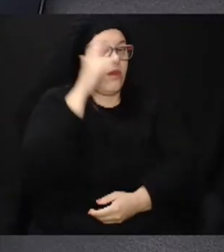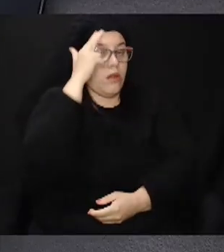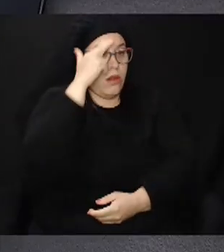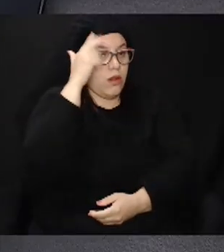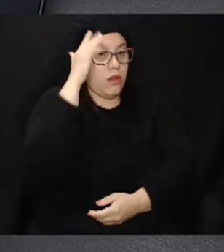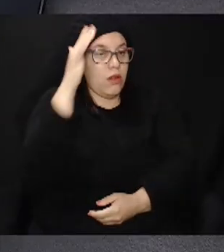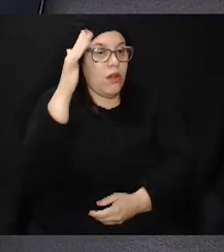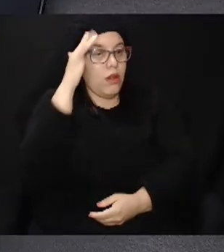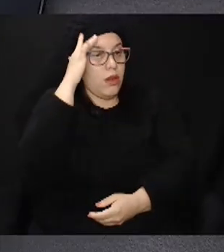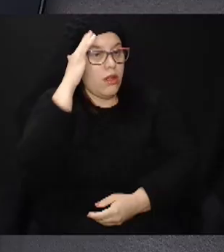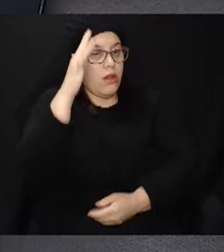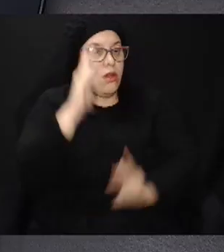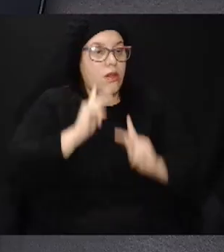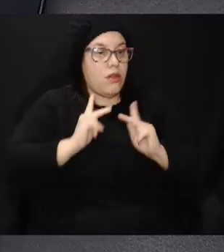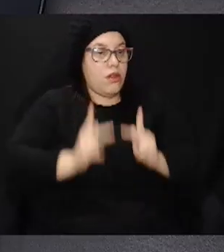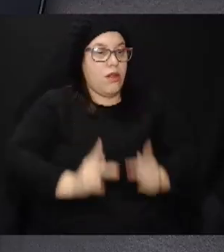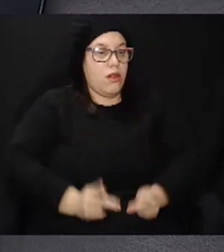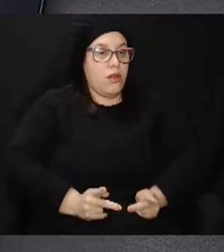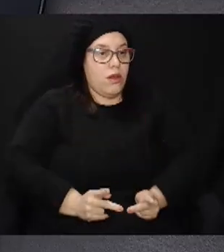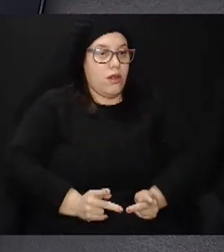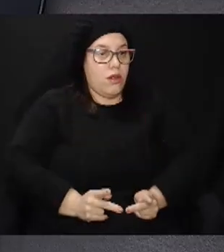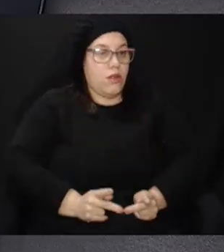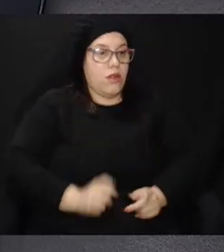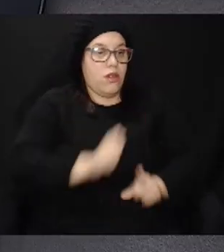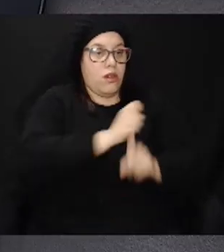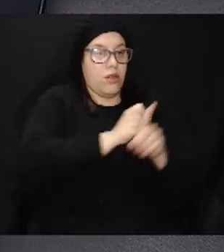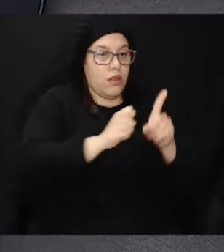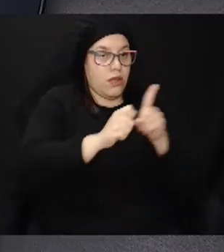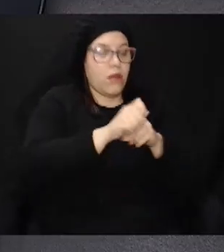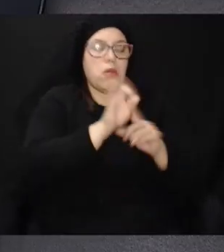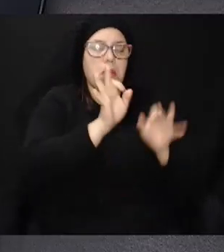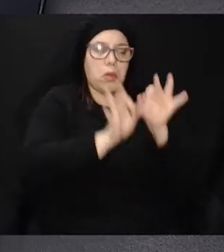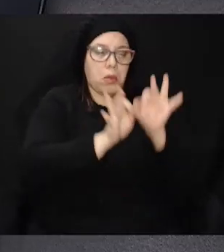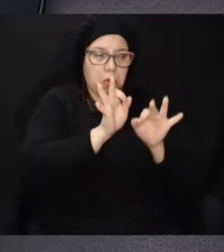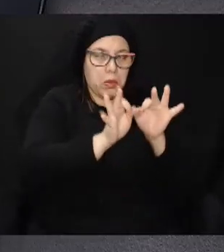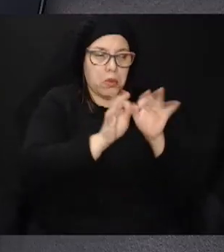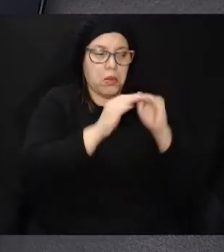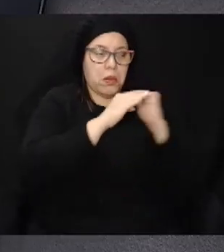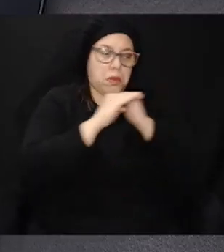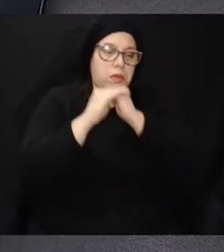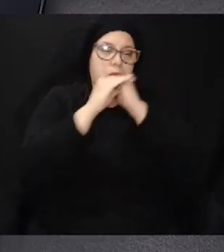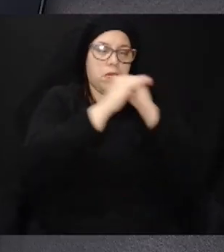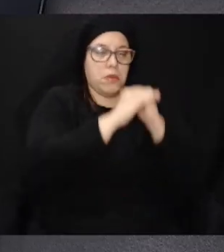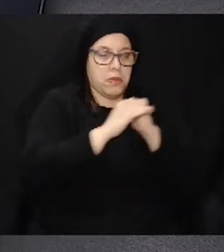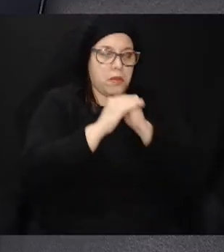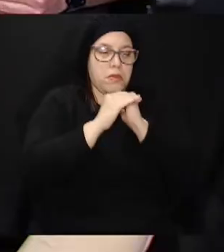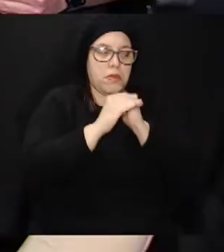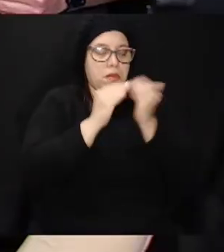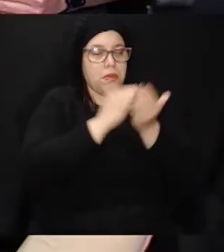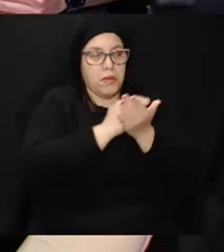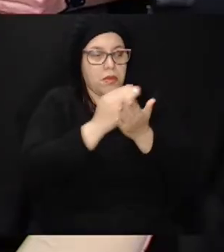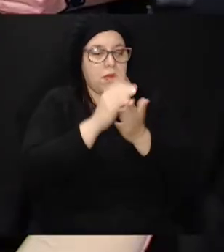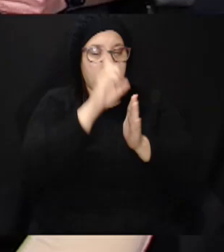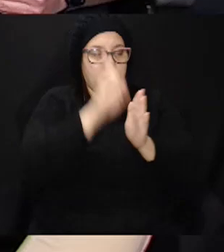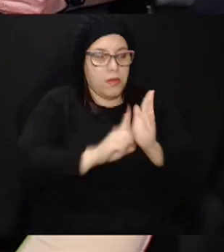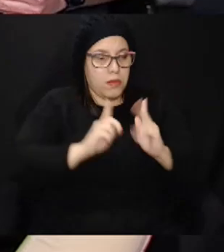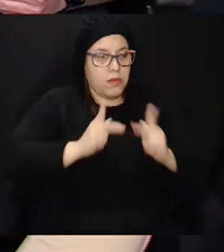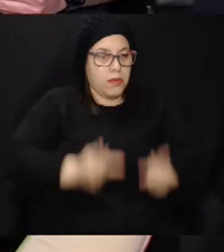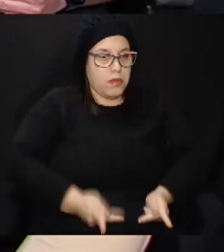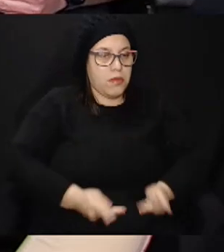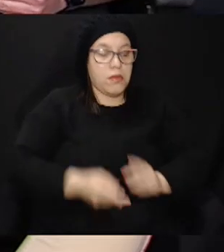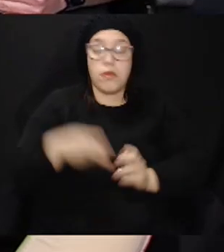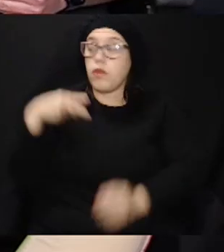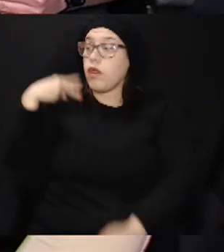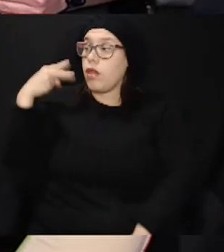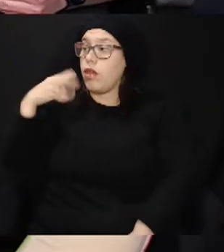seres humanos que a nossa sociedade seja justa, seja equilibrada, e isso começa com direitos humanos. Vereador, já na